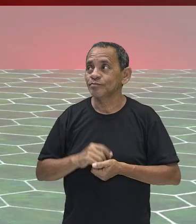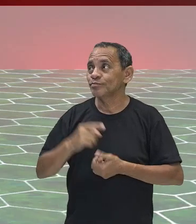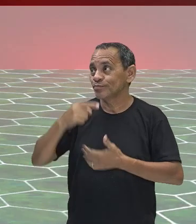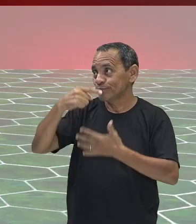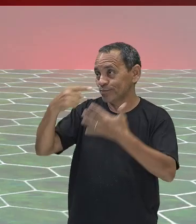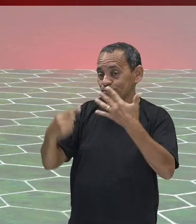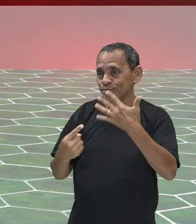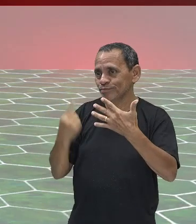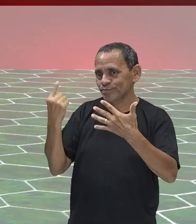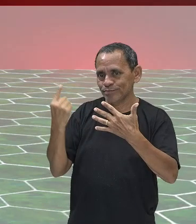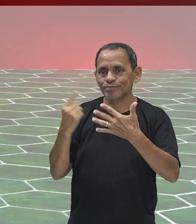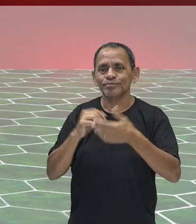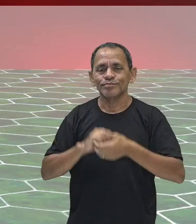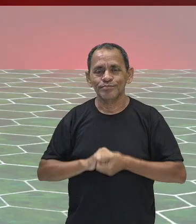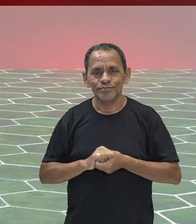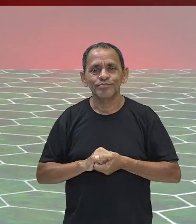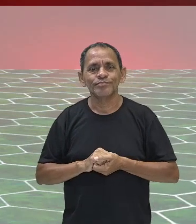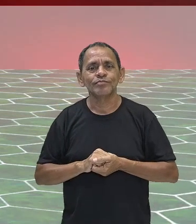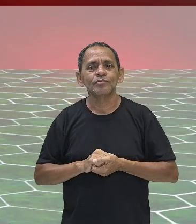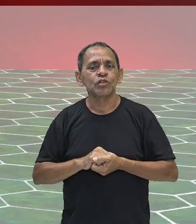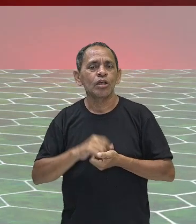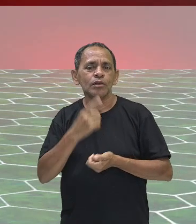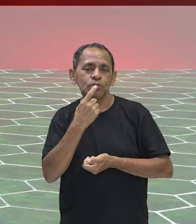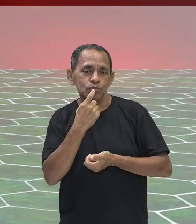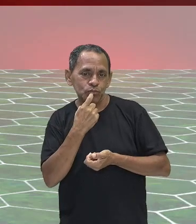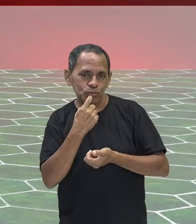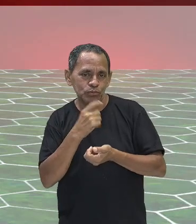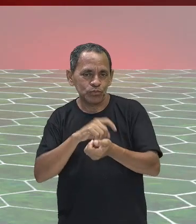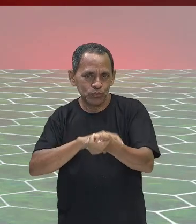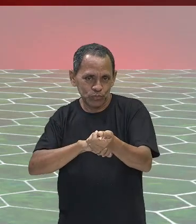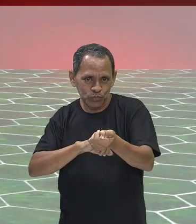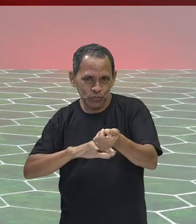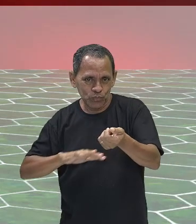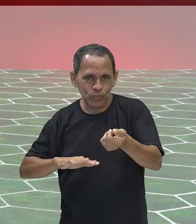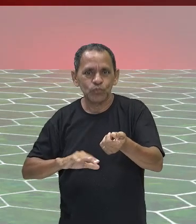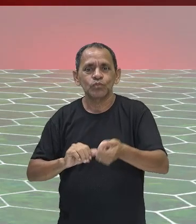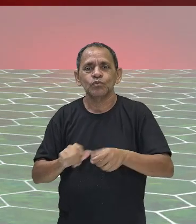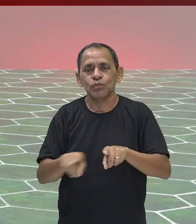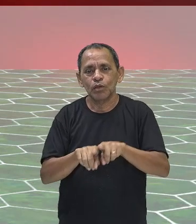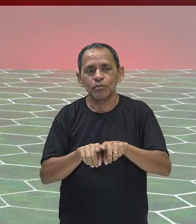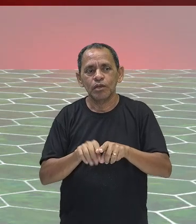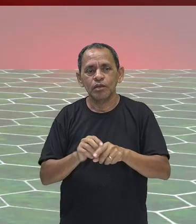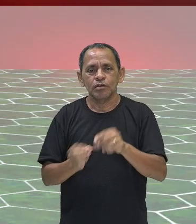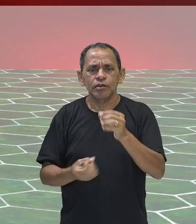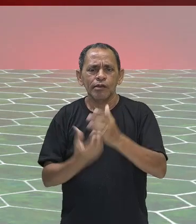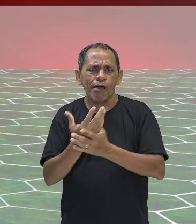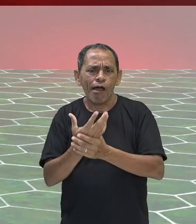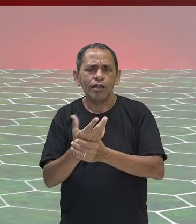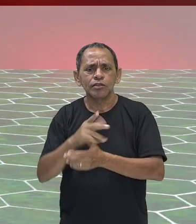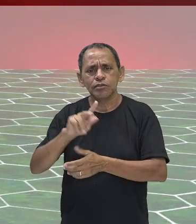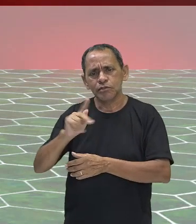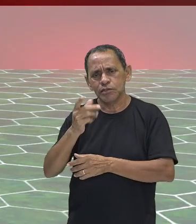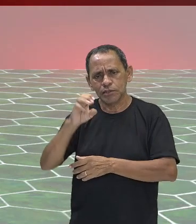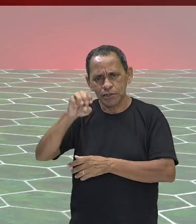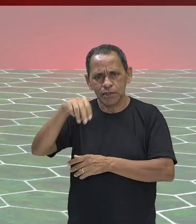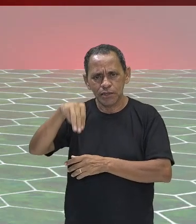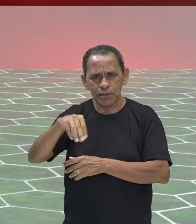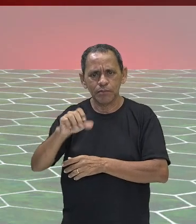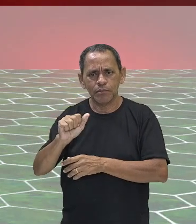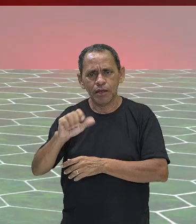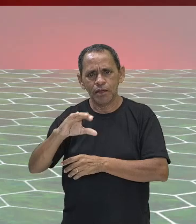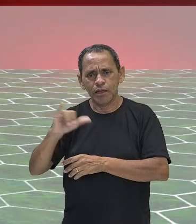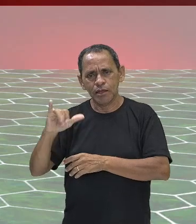que é o sangue, que é formado ali pelas hemácias, mas também formado por outros elementos que nós vamos